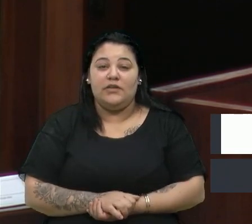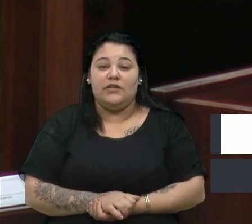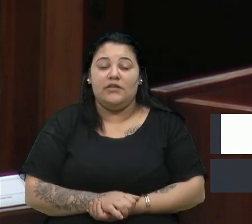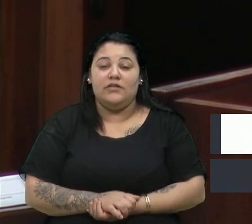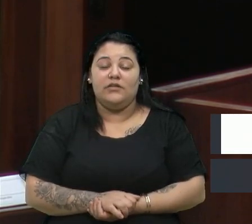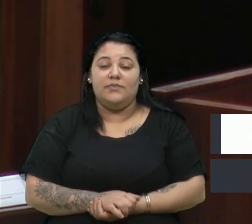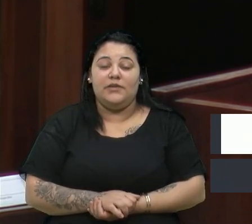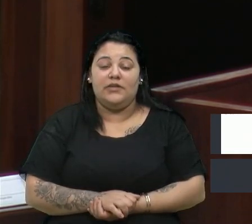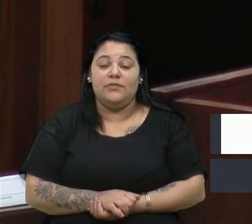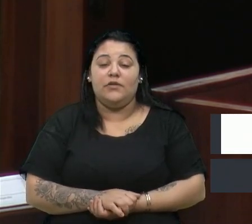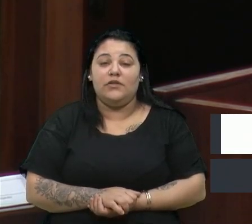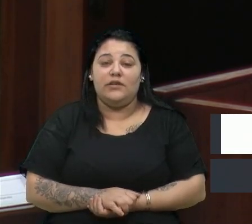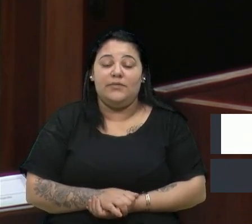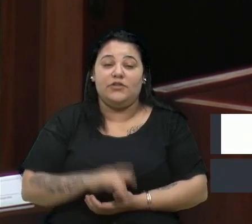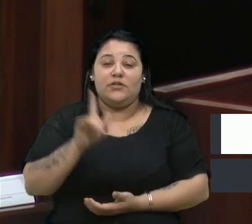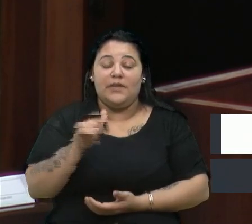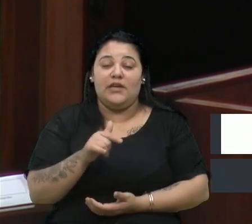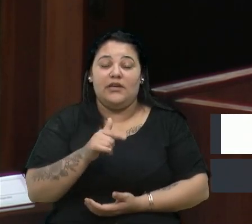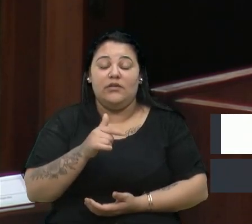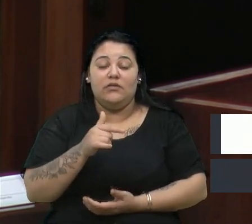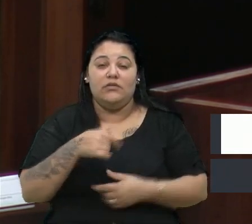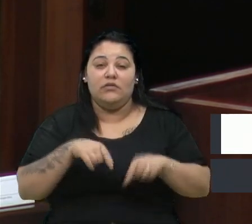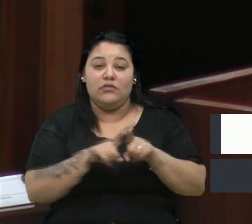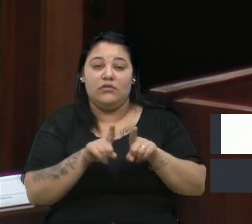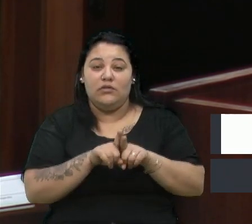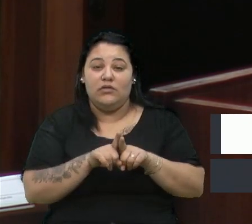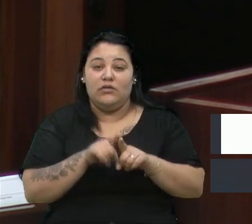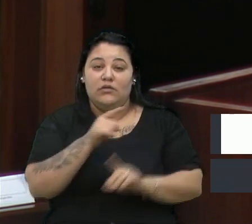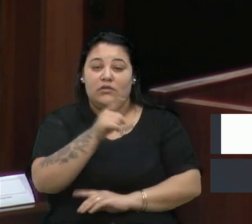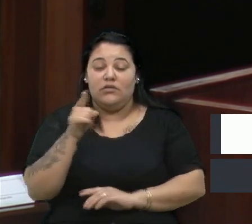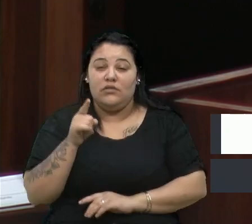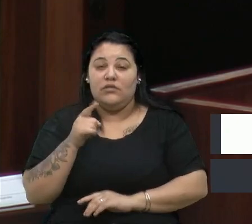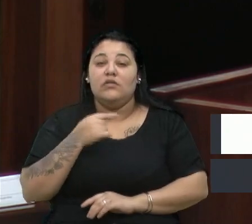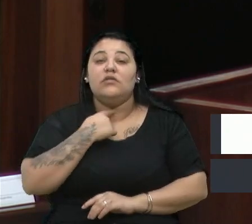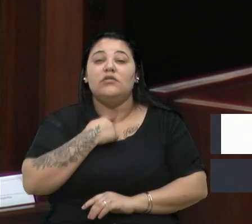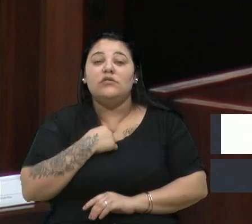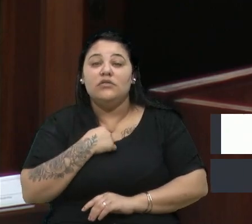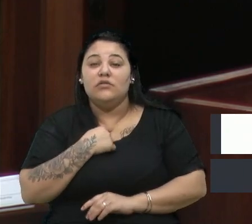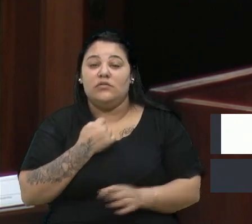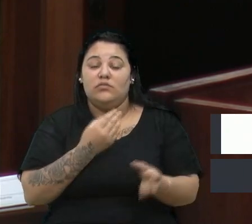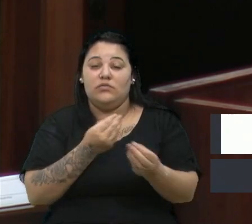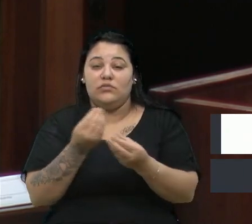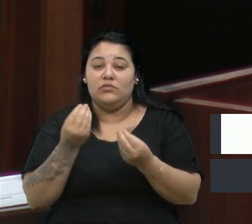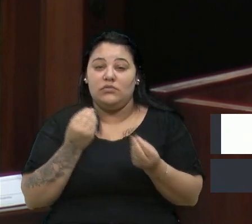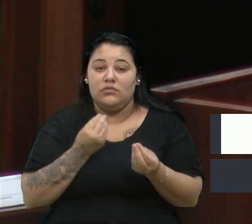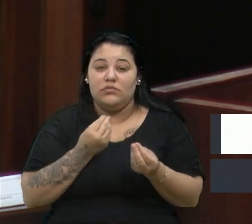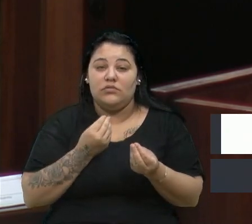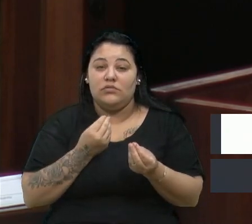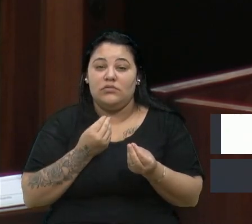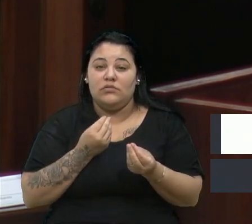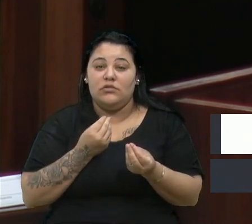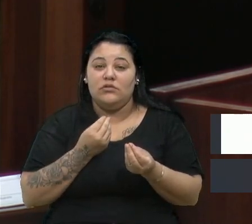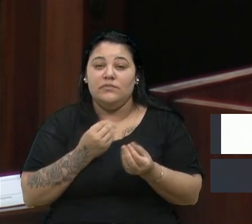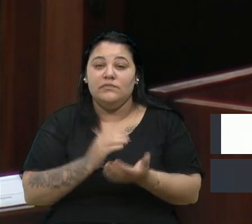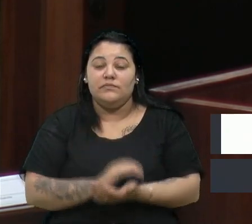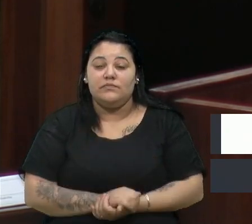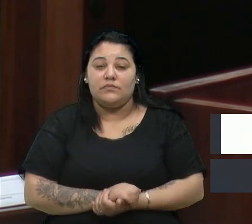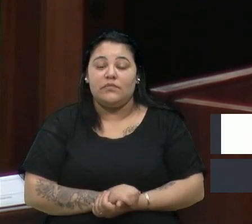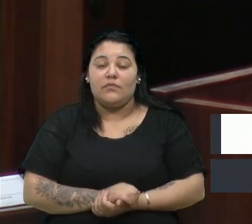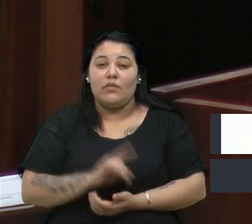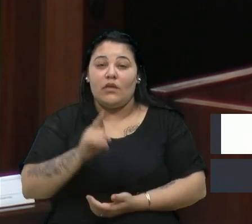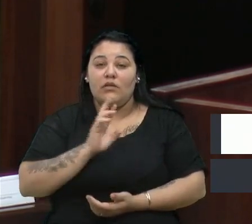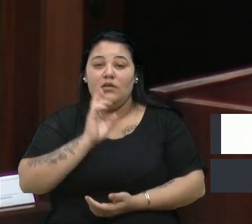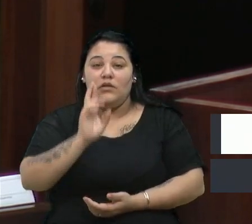situações pequenas, e gostaria muito assim, que alguns secretários pudessem nos responder, fazer